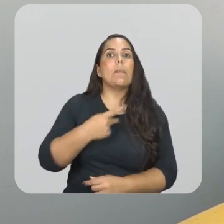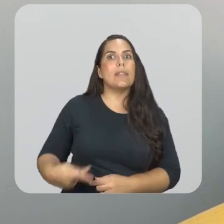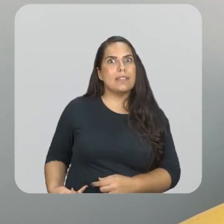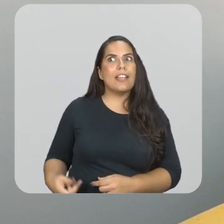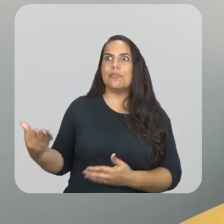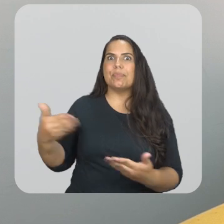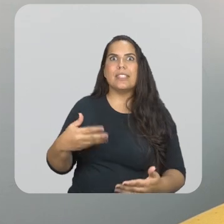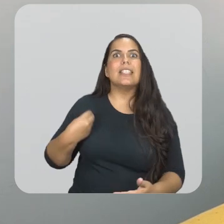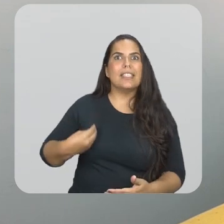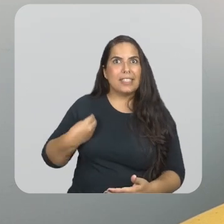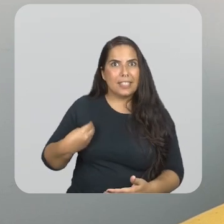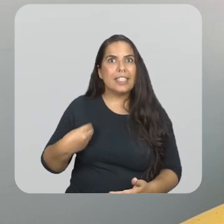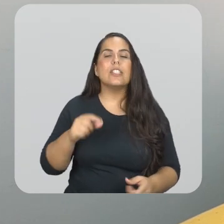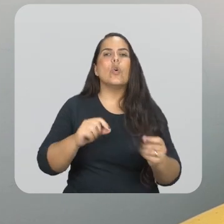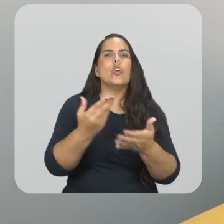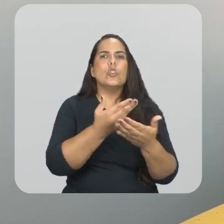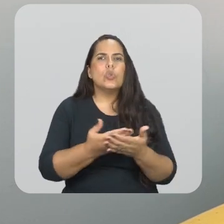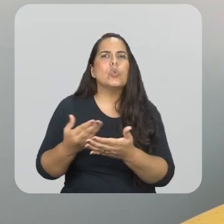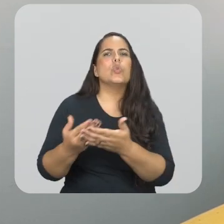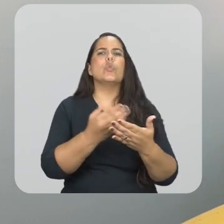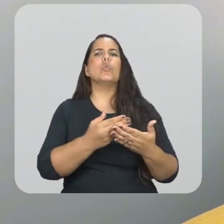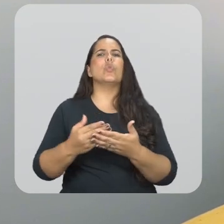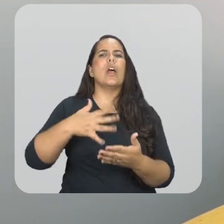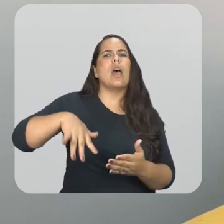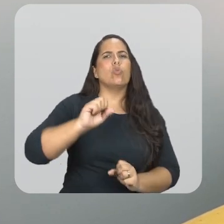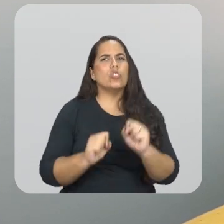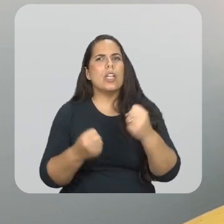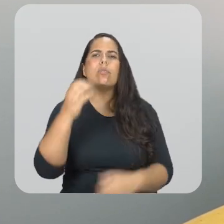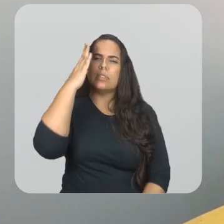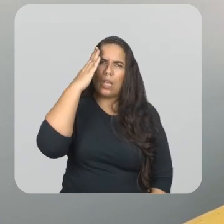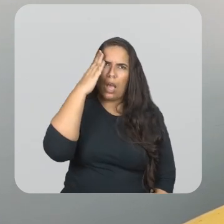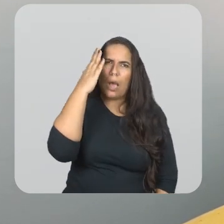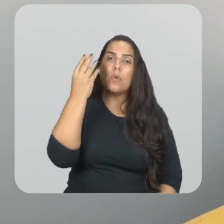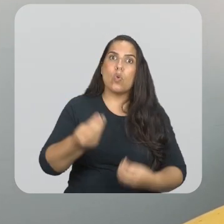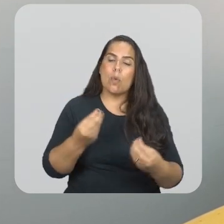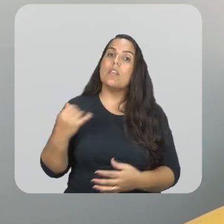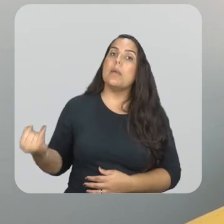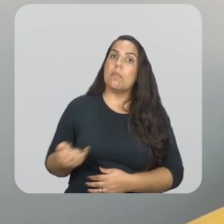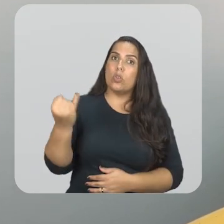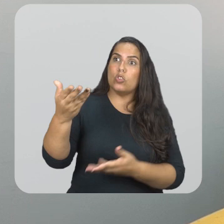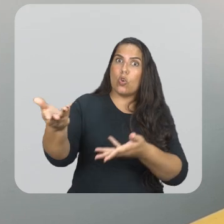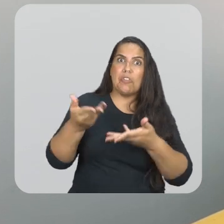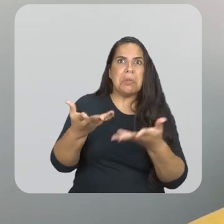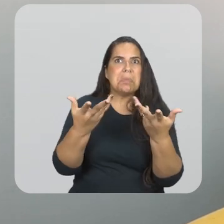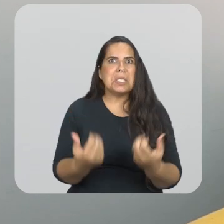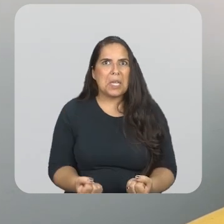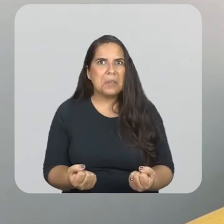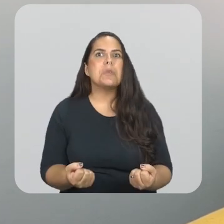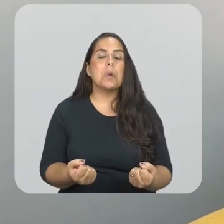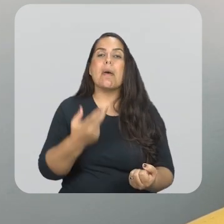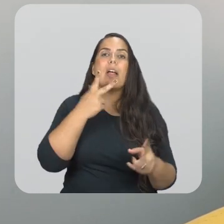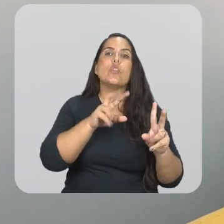presidente do INPI, né, que é o Instituto Nacional da Propriedade Industrial. Quem é da propriedade intelectual sabe quanto foi importante. Eu fiz um convite, ele